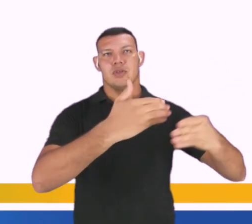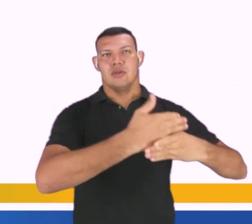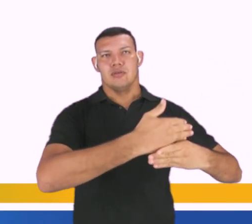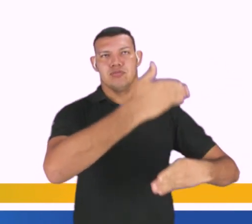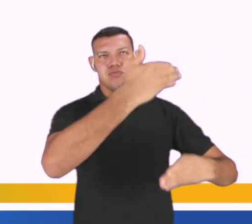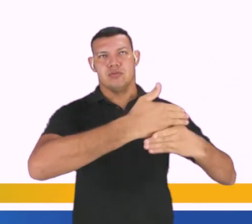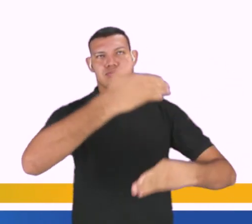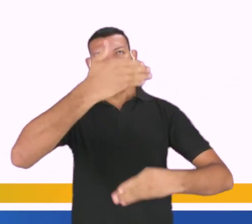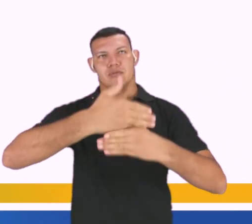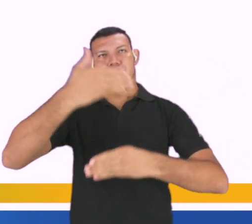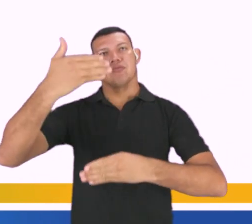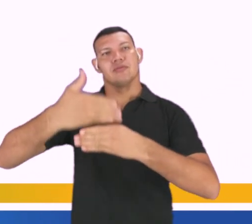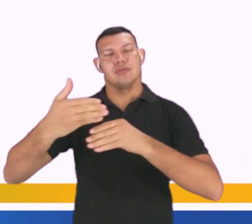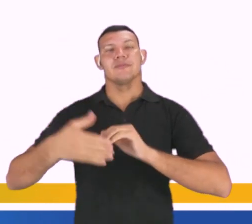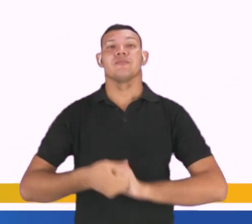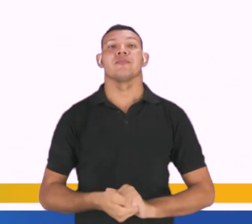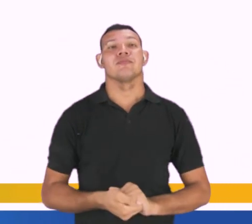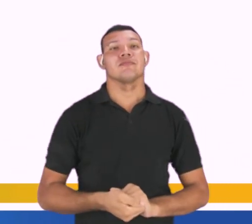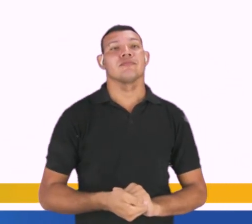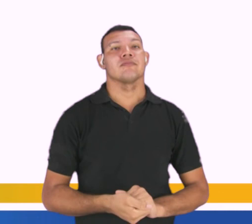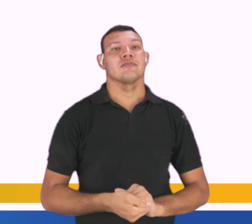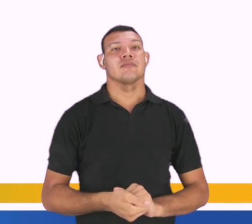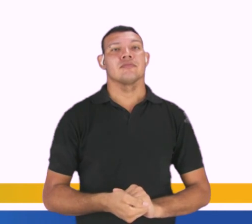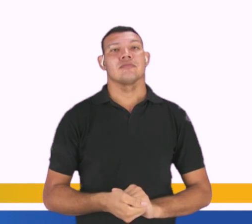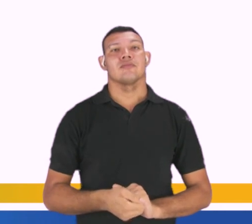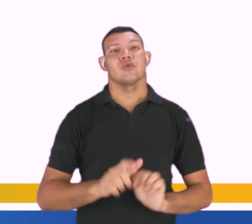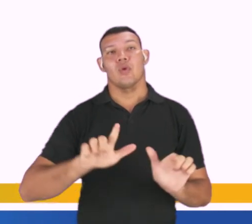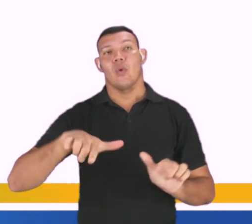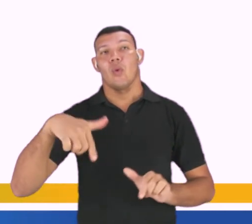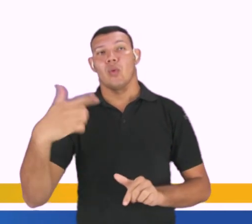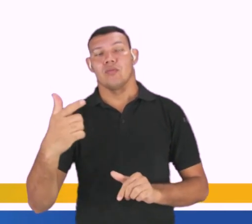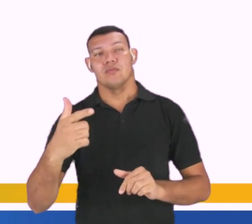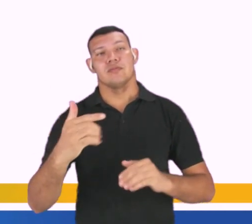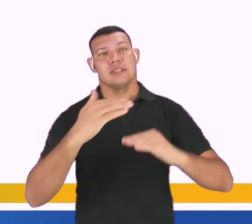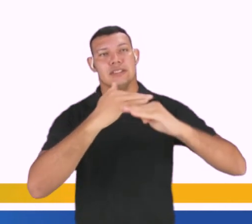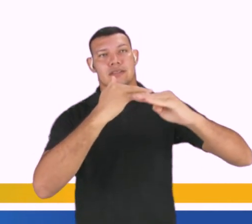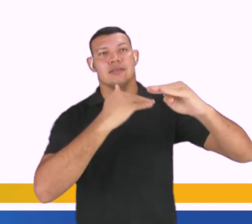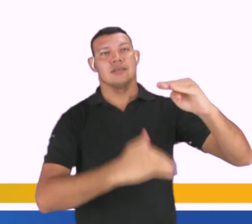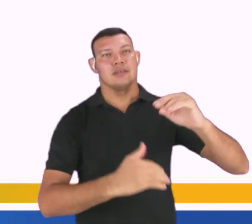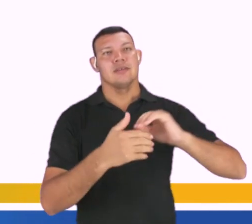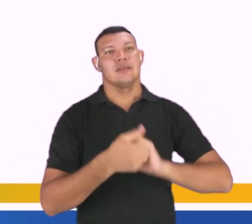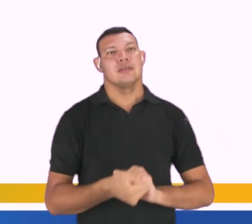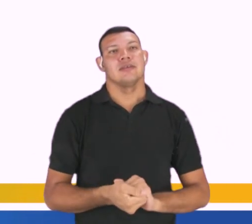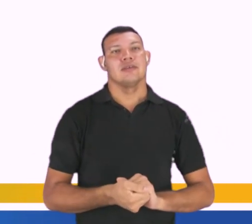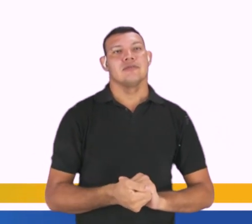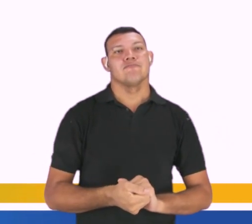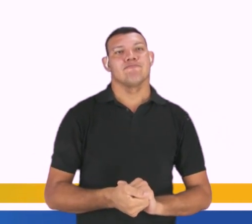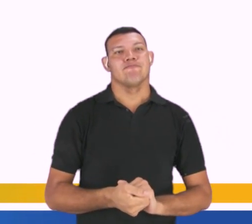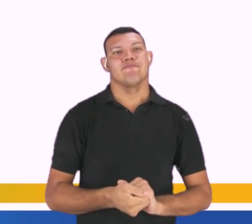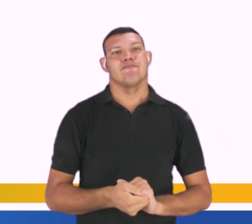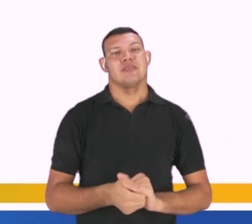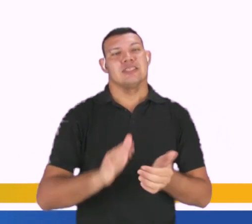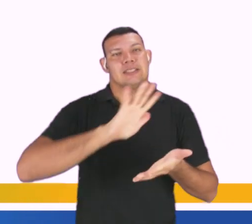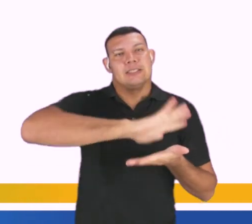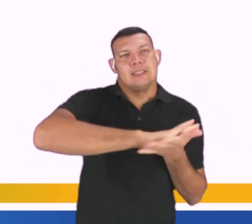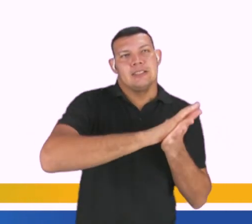civil na parte superior da figura, e outro rebate dizendo ou é a destruição